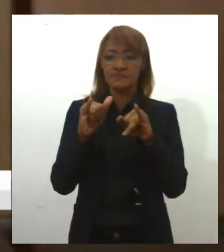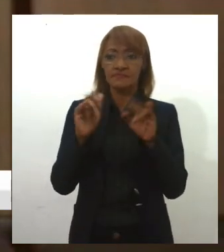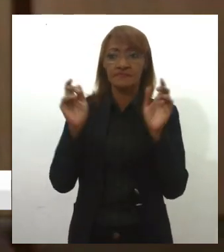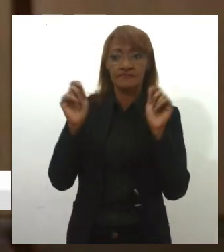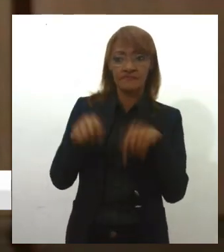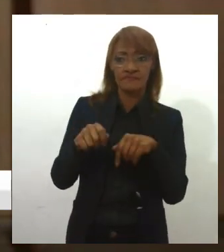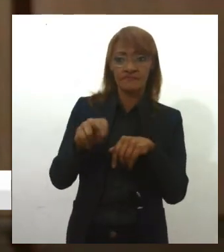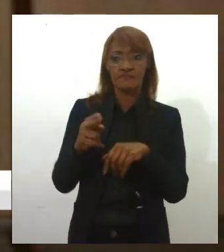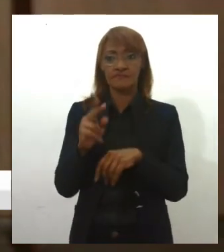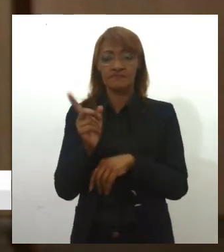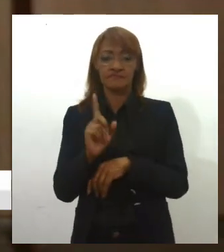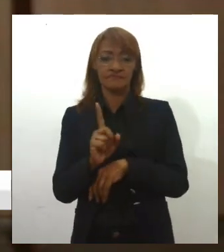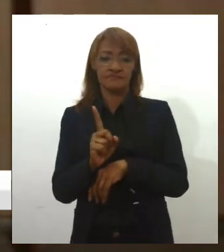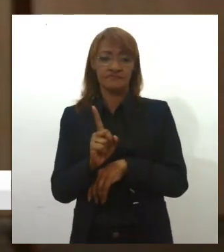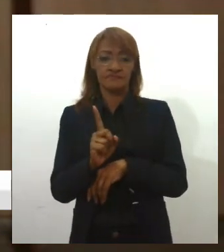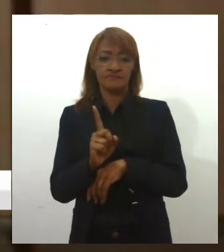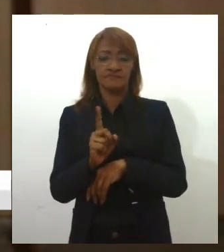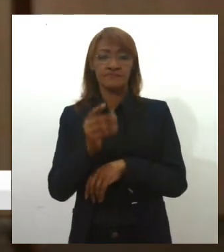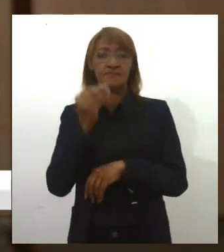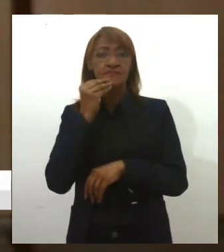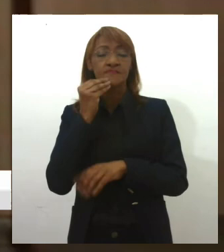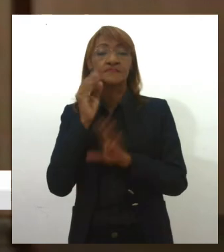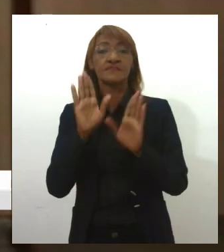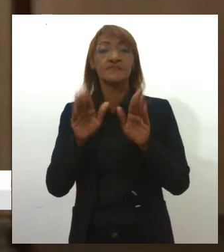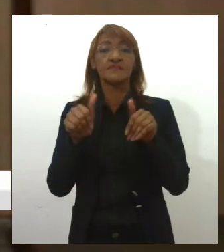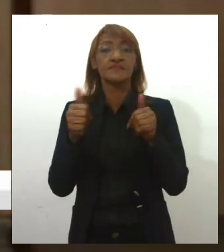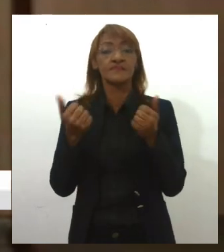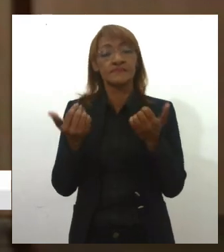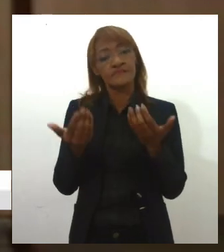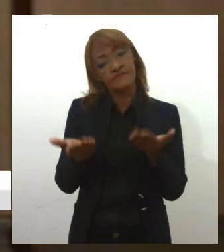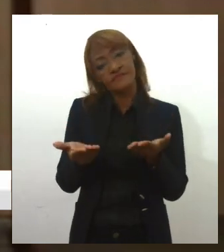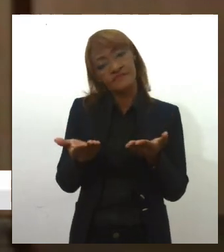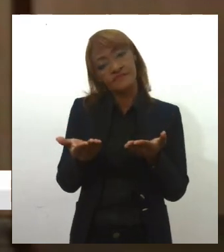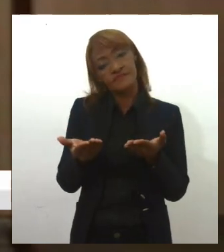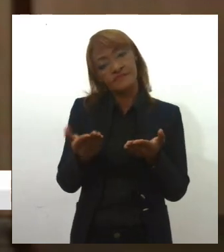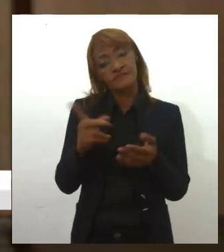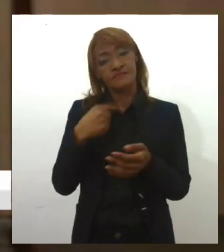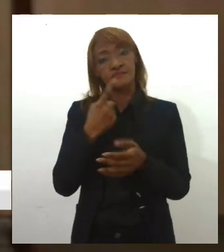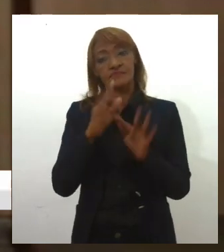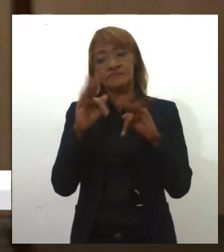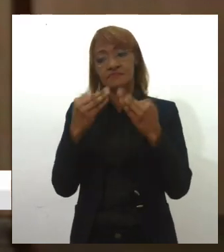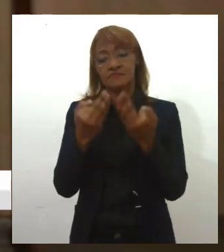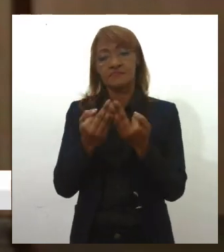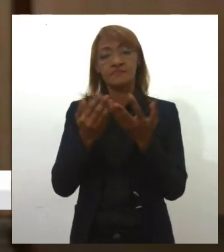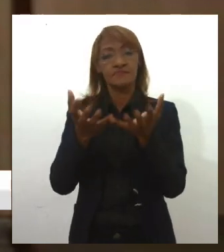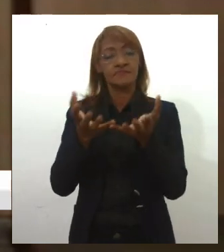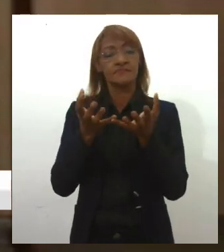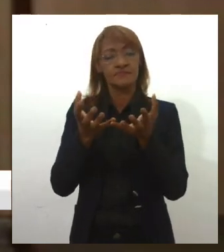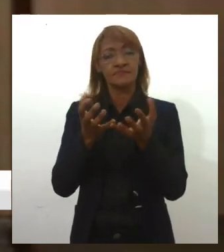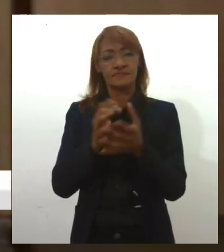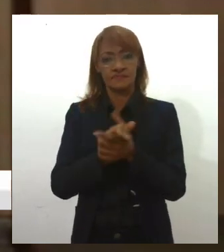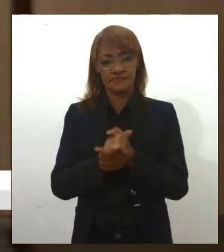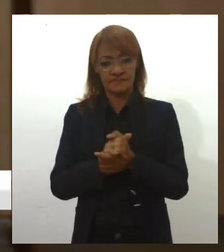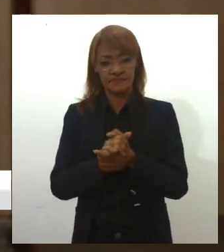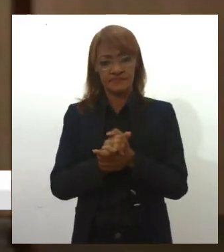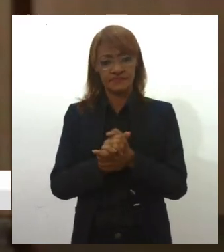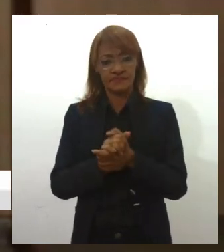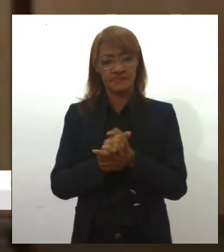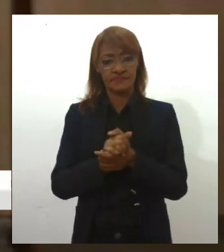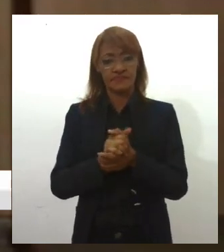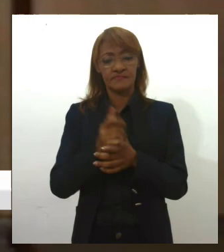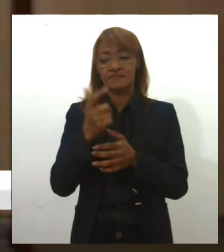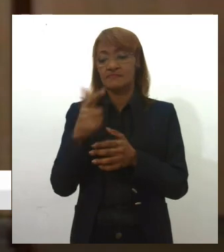não, que oportunidades nós daríamos ou não para famílias que têm esse desejo, para não